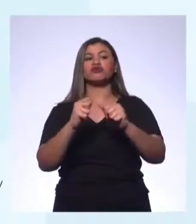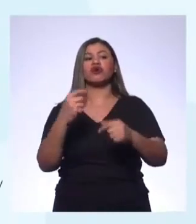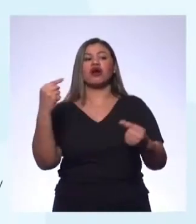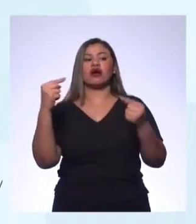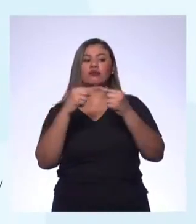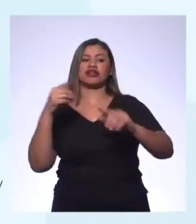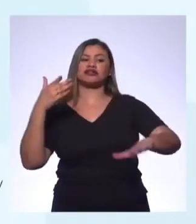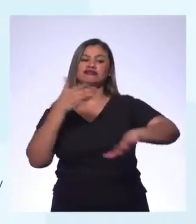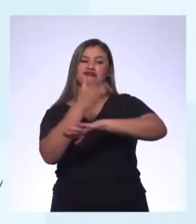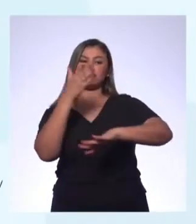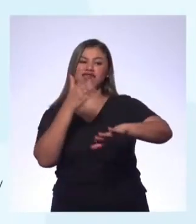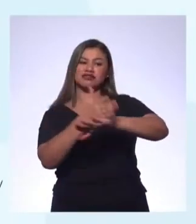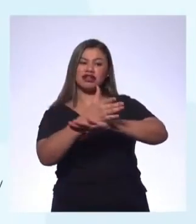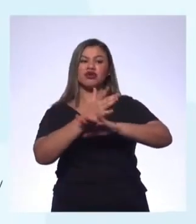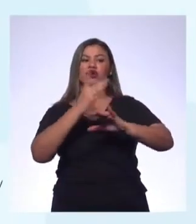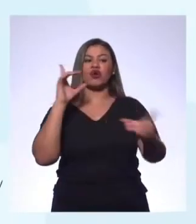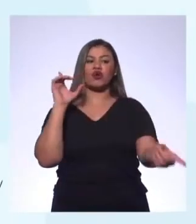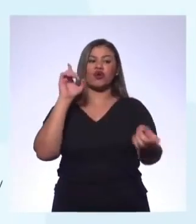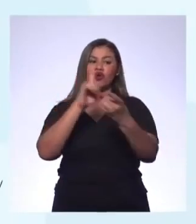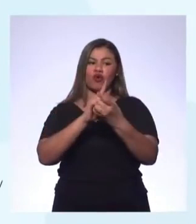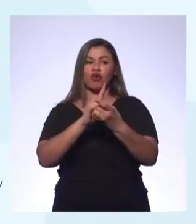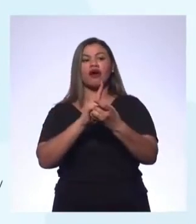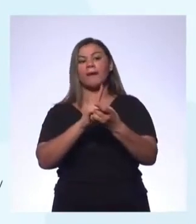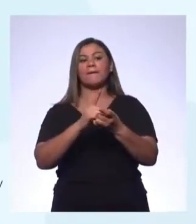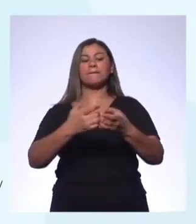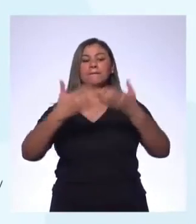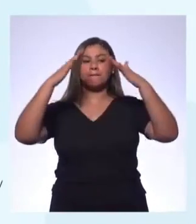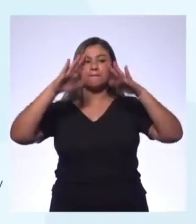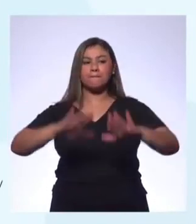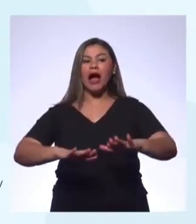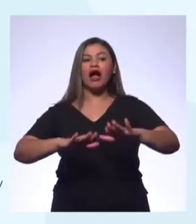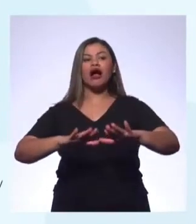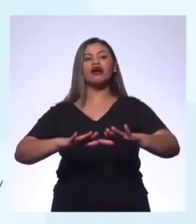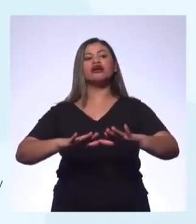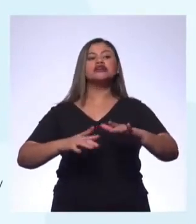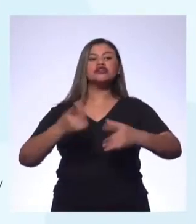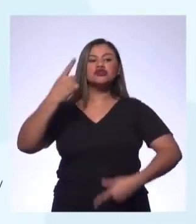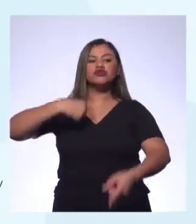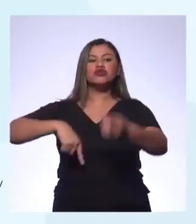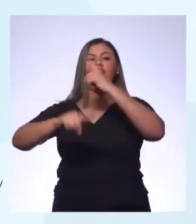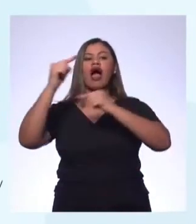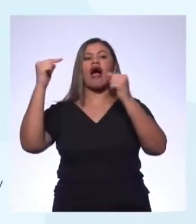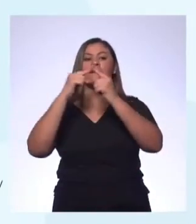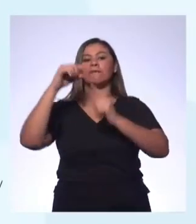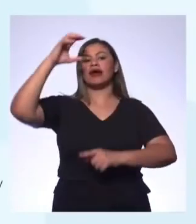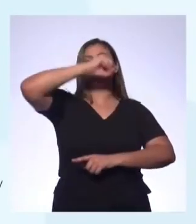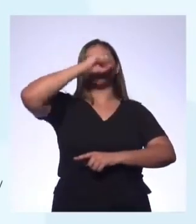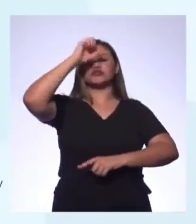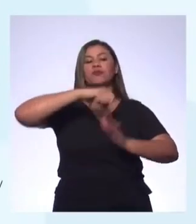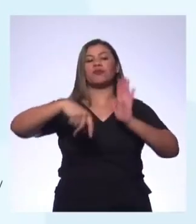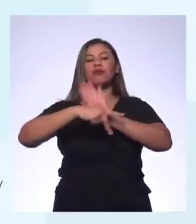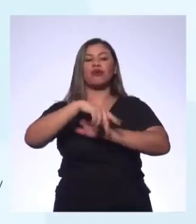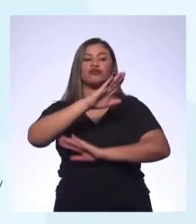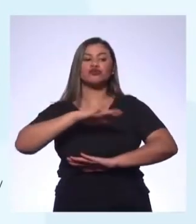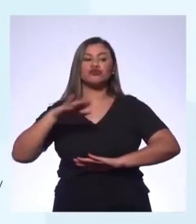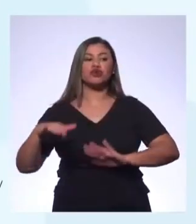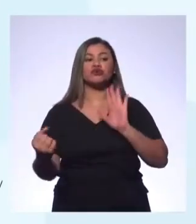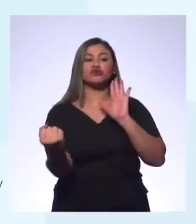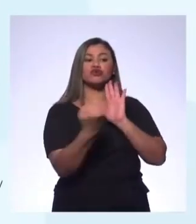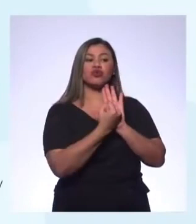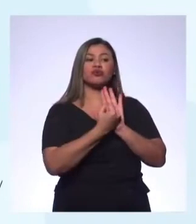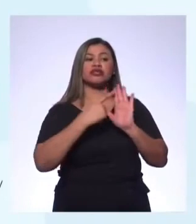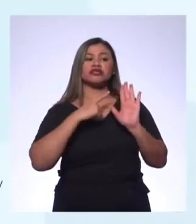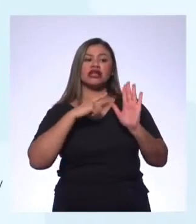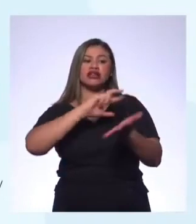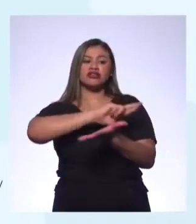do acesso, do atendimento, da permanência e do sucesso na aprendizagem dos alunos. O documento